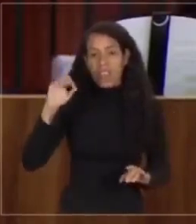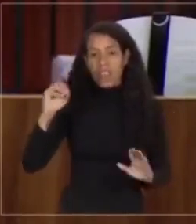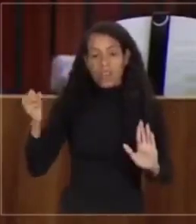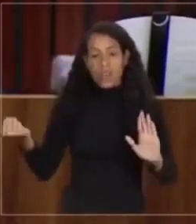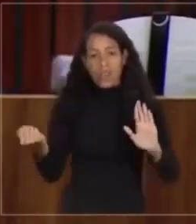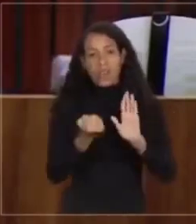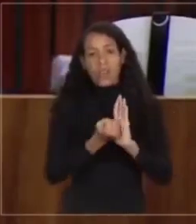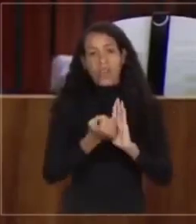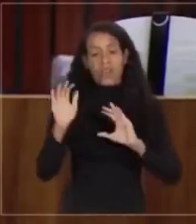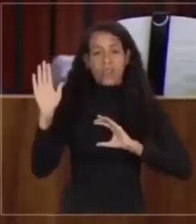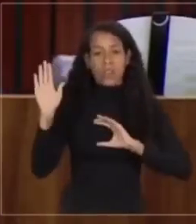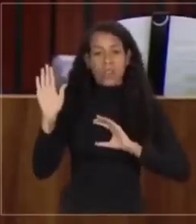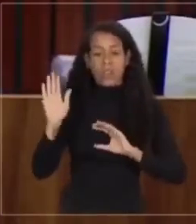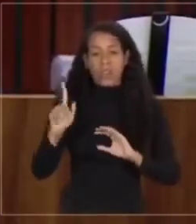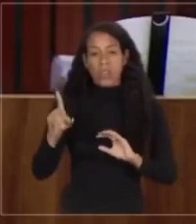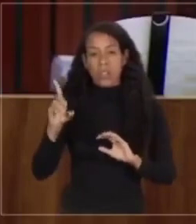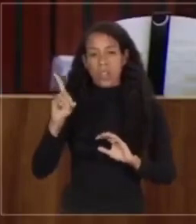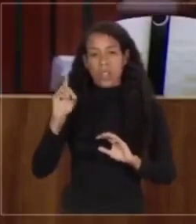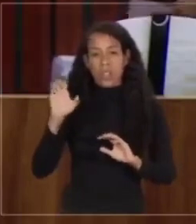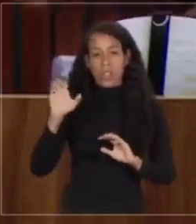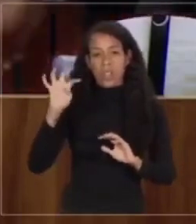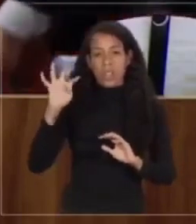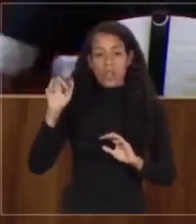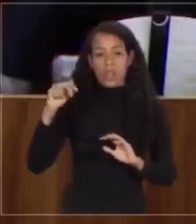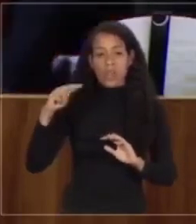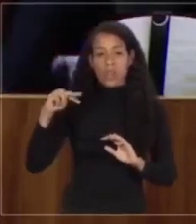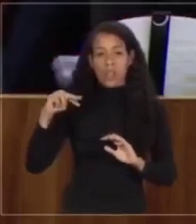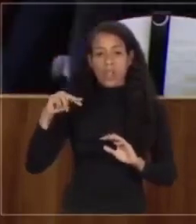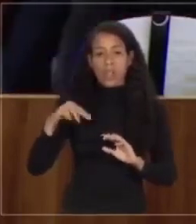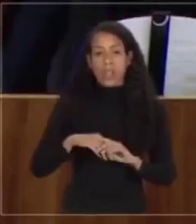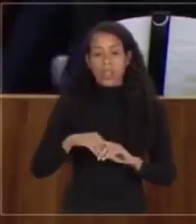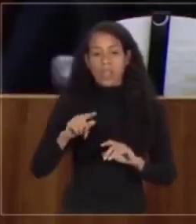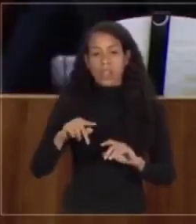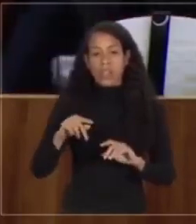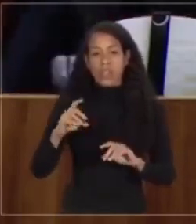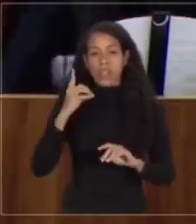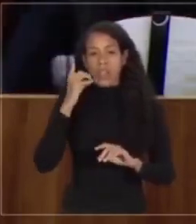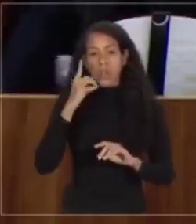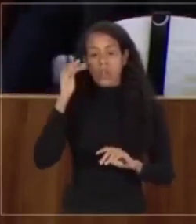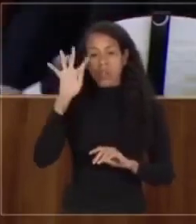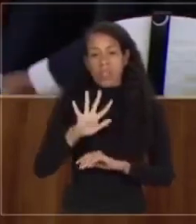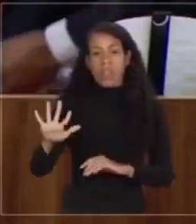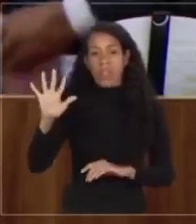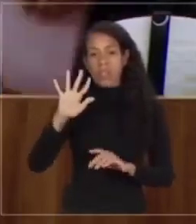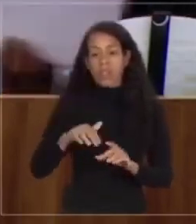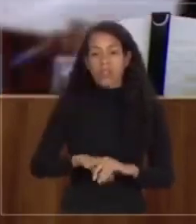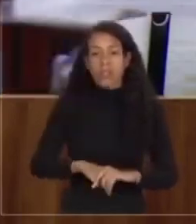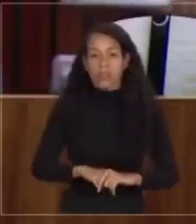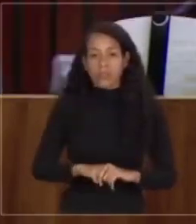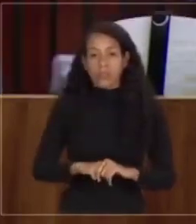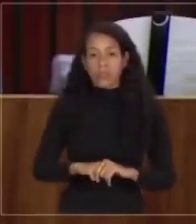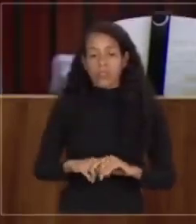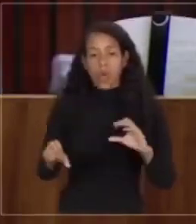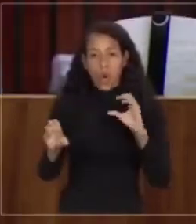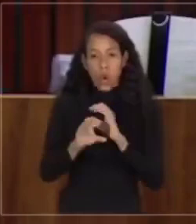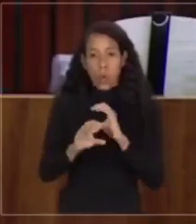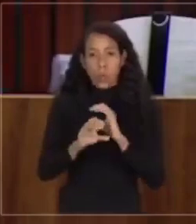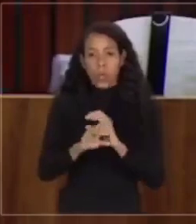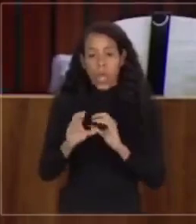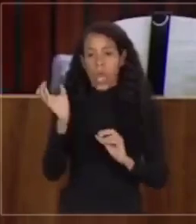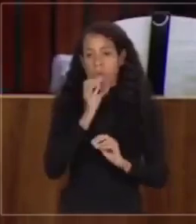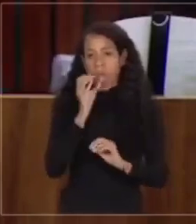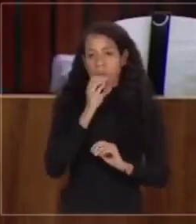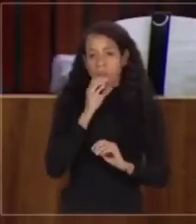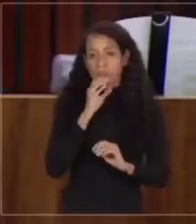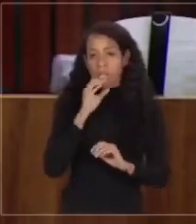do recorrido Deltan Martinácio Dallagnol ao cargo de deputado federal, comunicando-se de